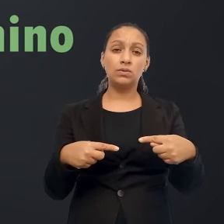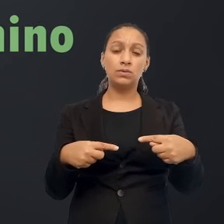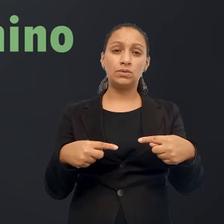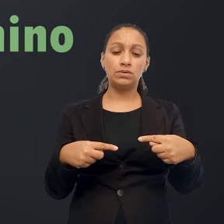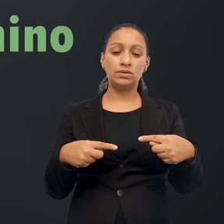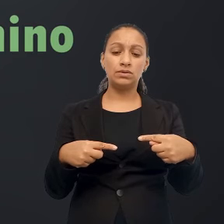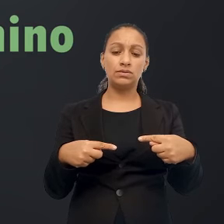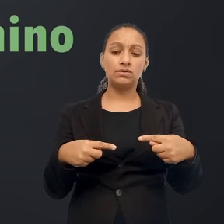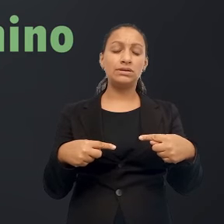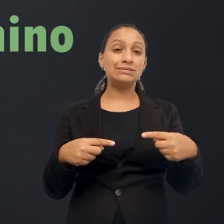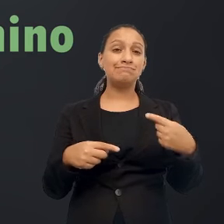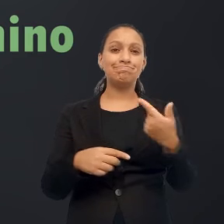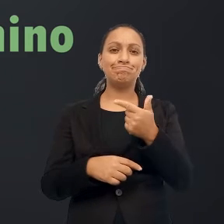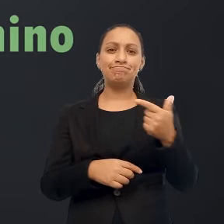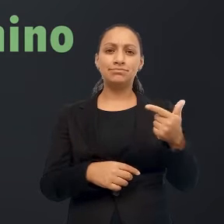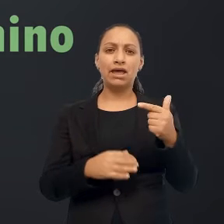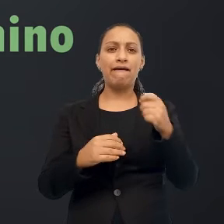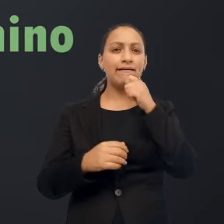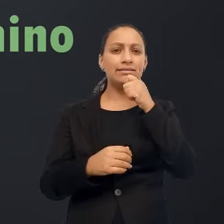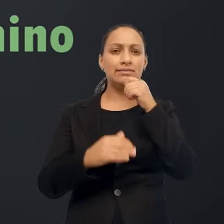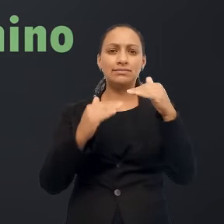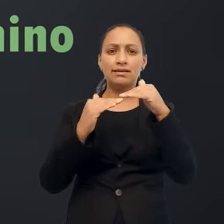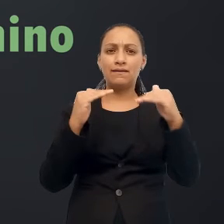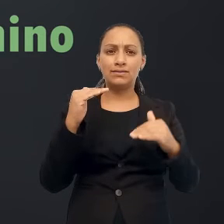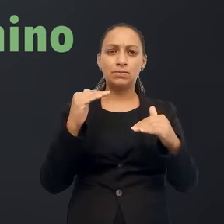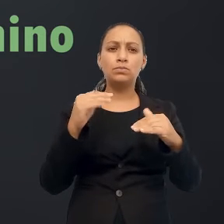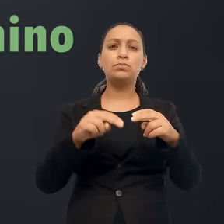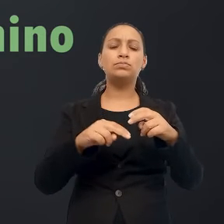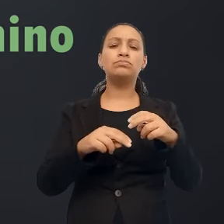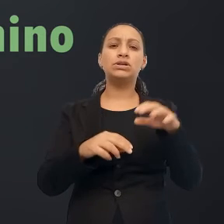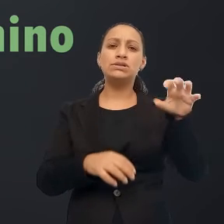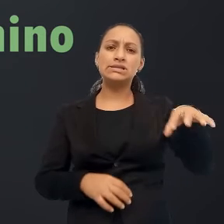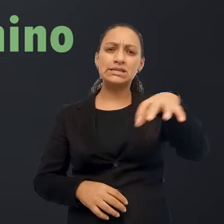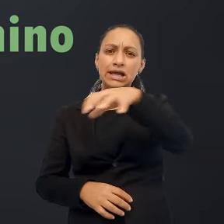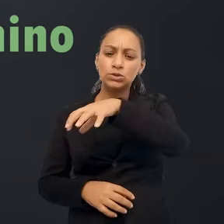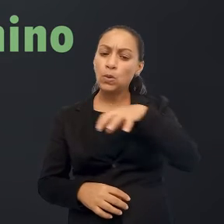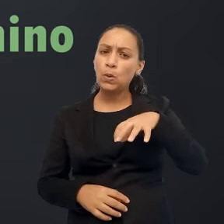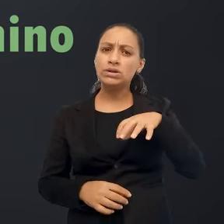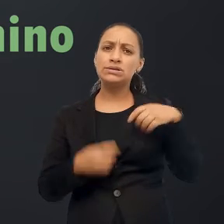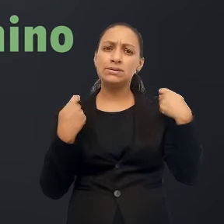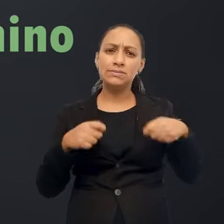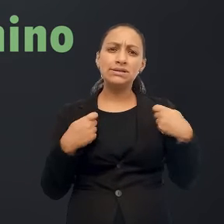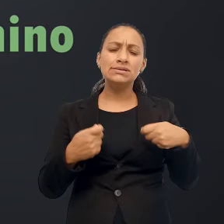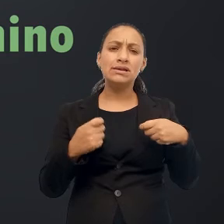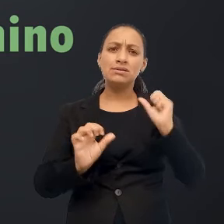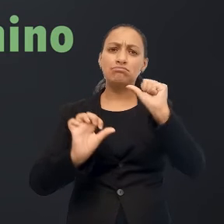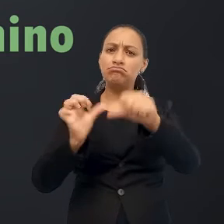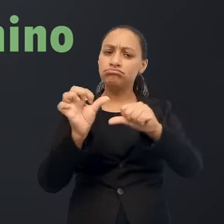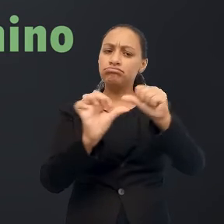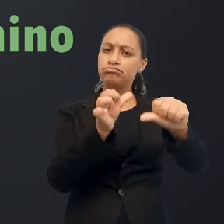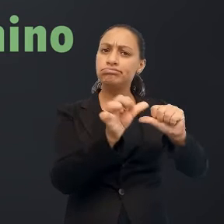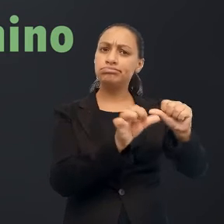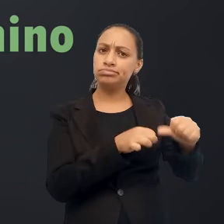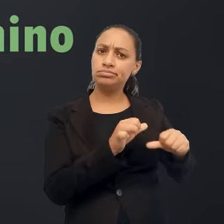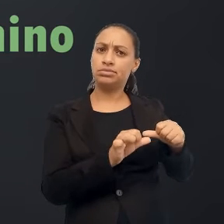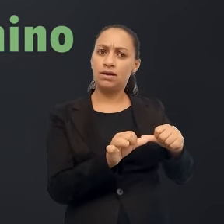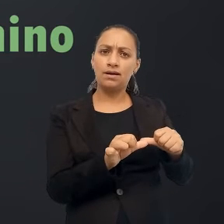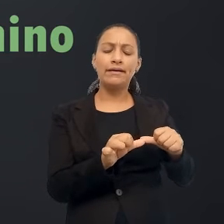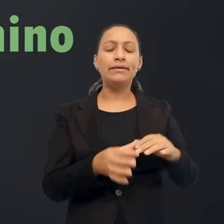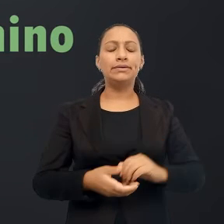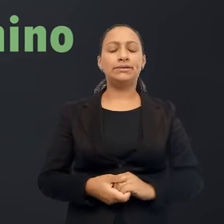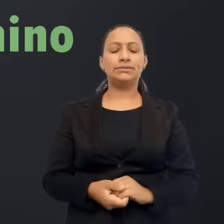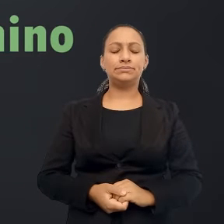não existe essa igualdade, né, em vários setores e que precisa ser modificado, isso precisa ser